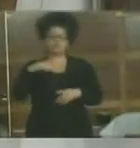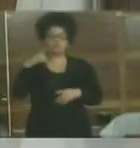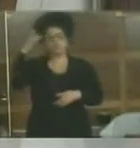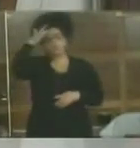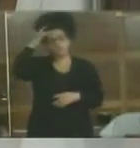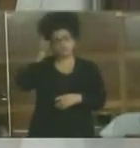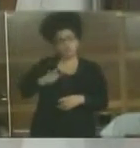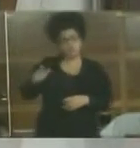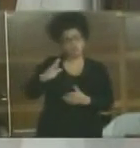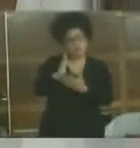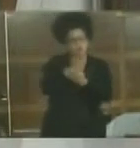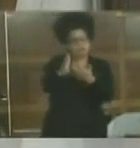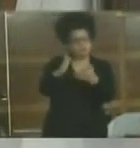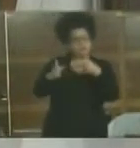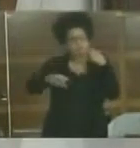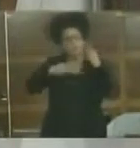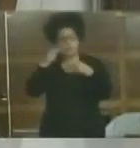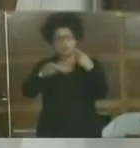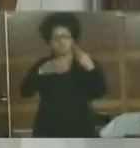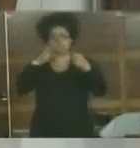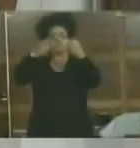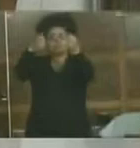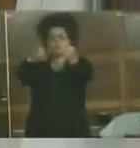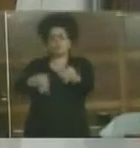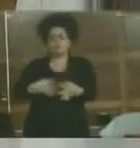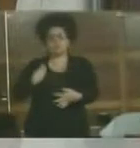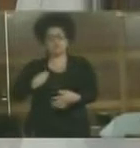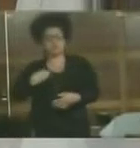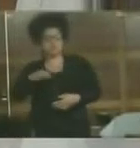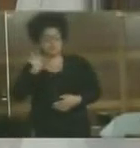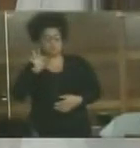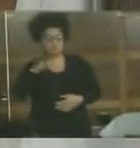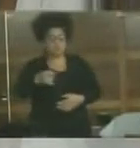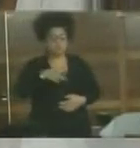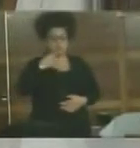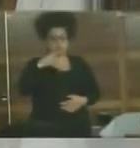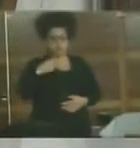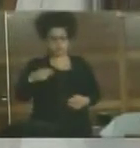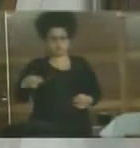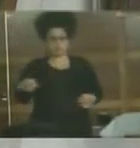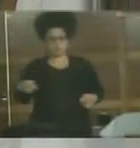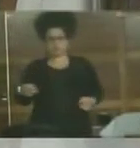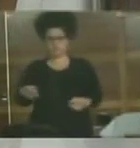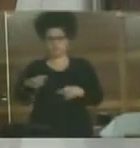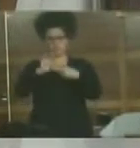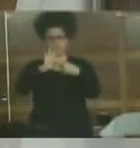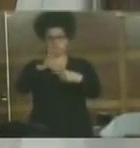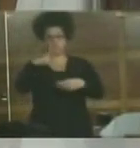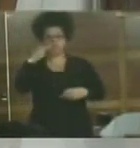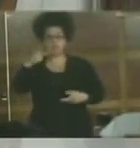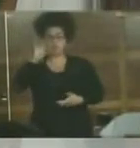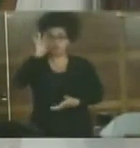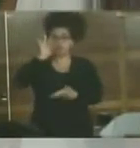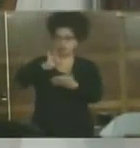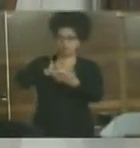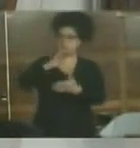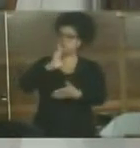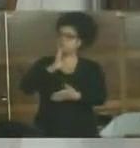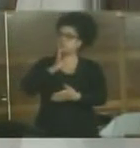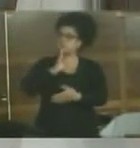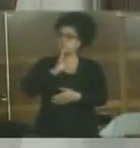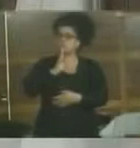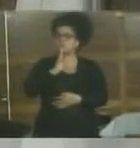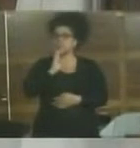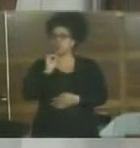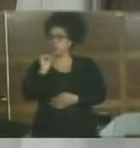um dando seu depoimento, todos falaram, todos, sem exceção, cada um mostrou sua realidade. A gente conheceu um pouquinho mais,